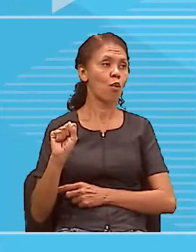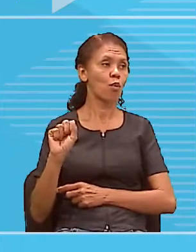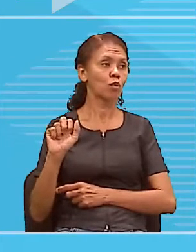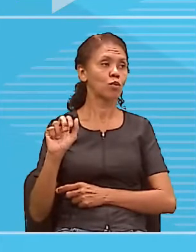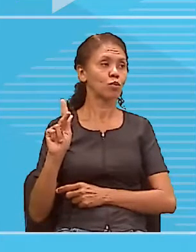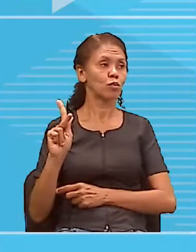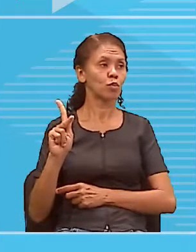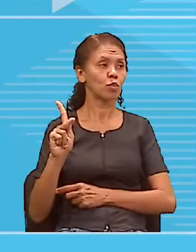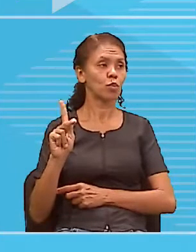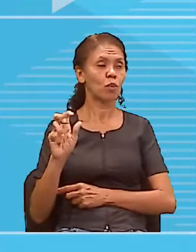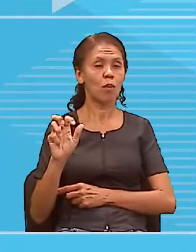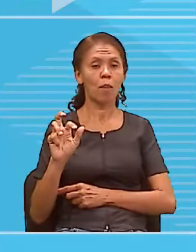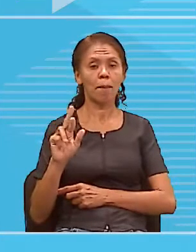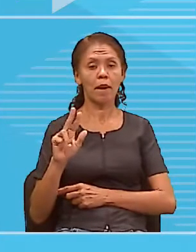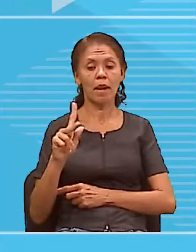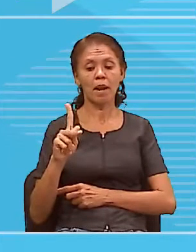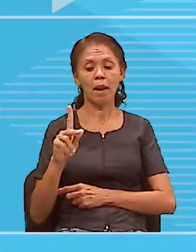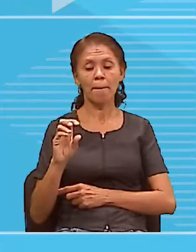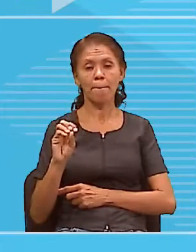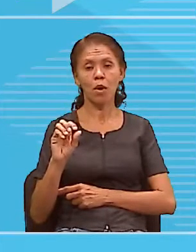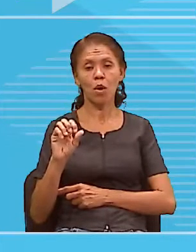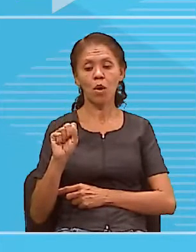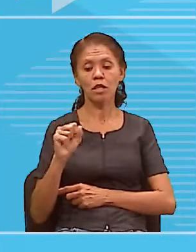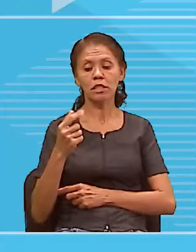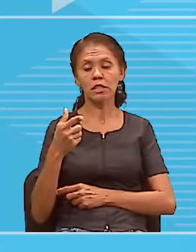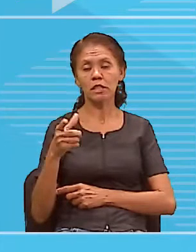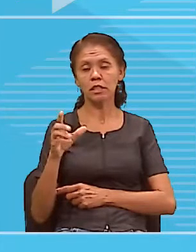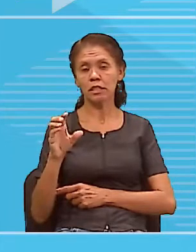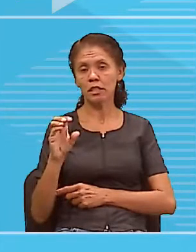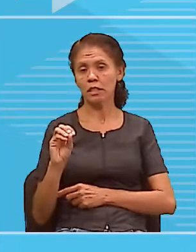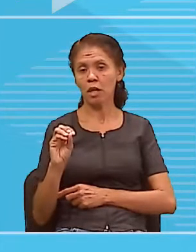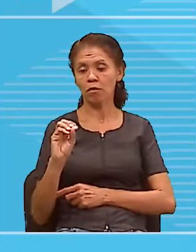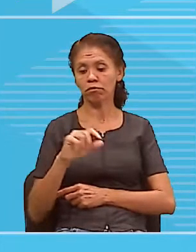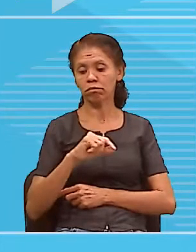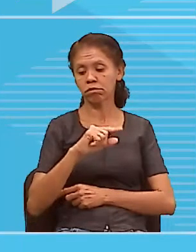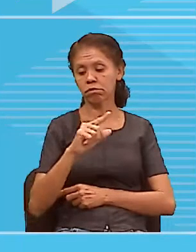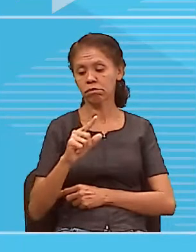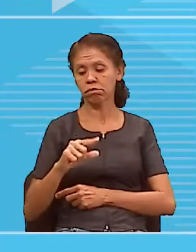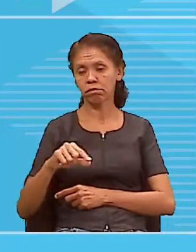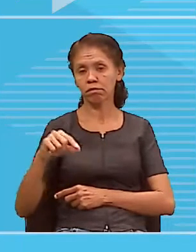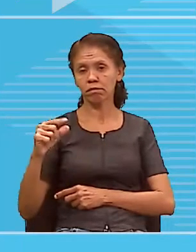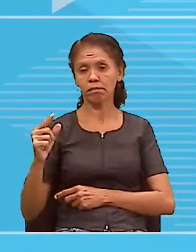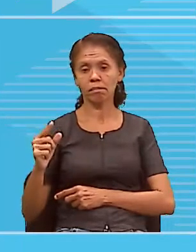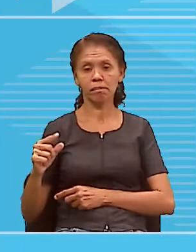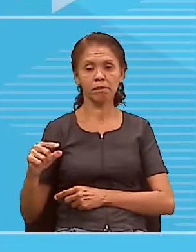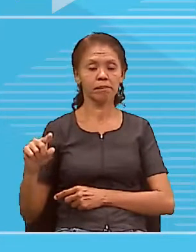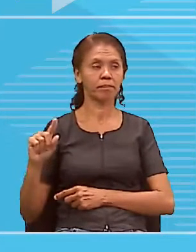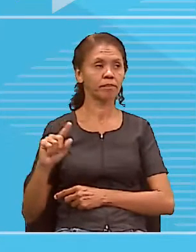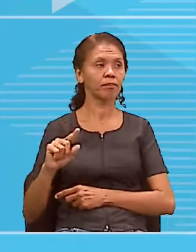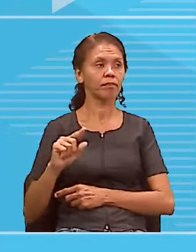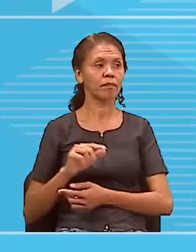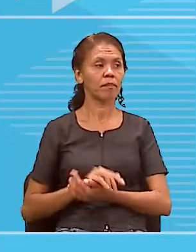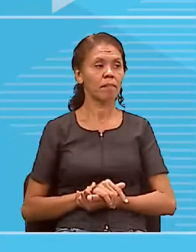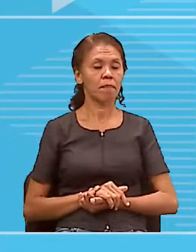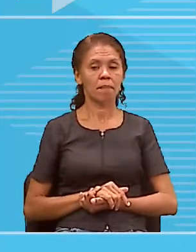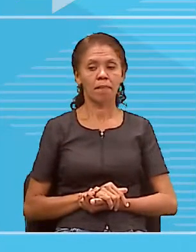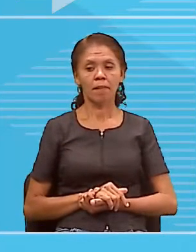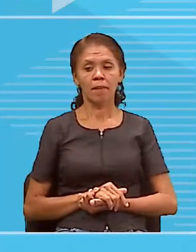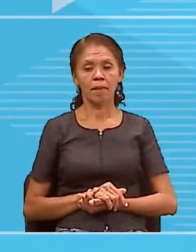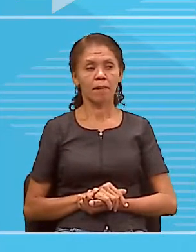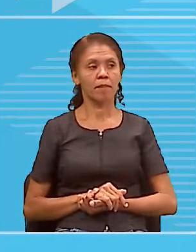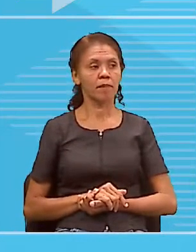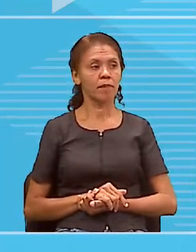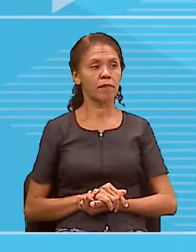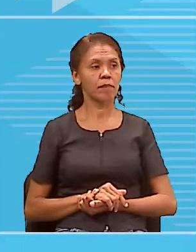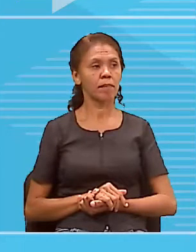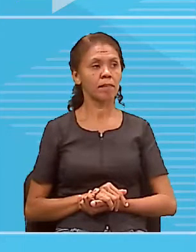onda se superpor a outra ocupar a mesma posição da primeira da segunda e